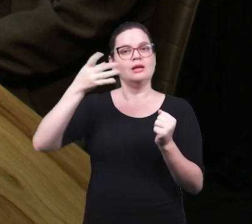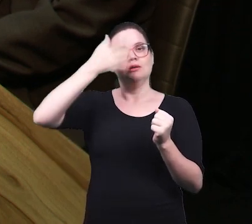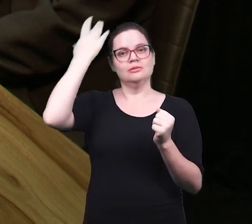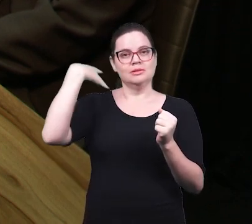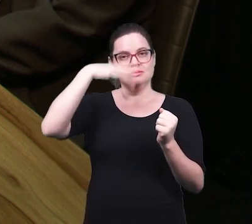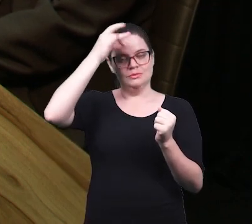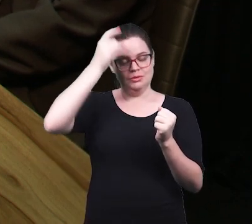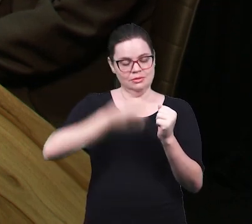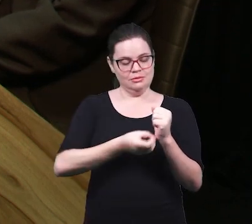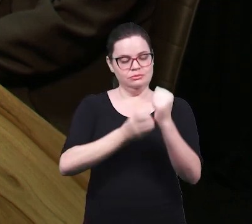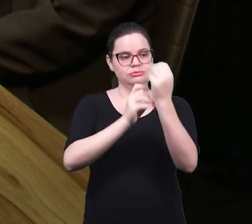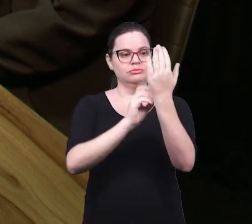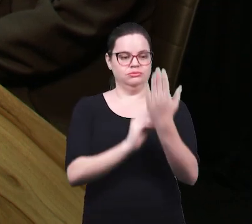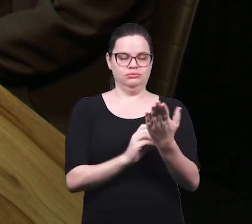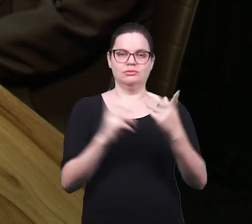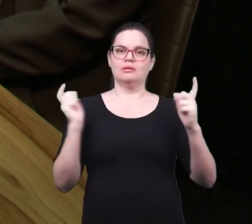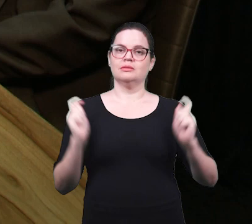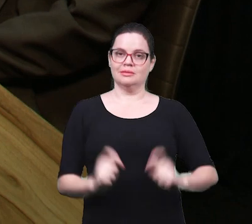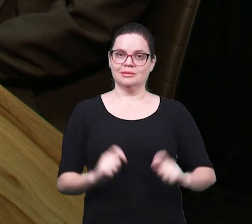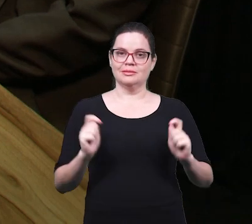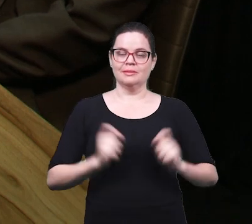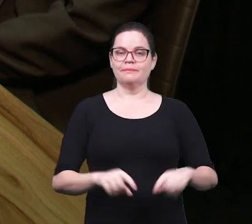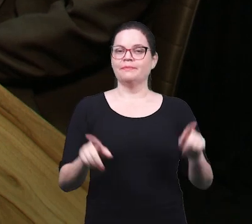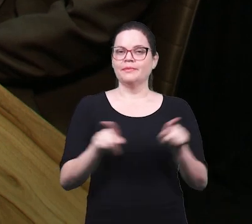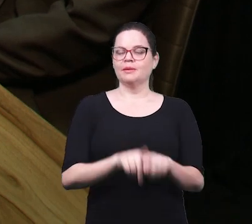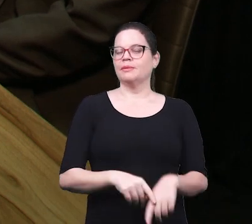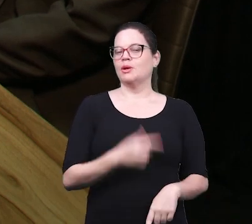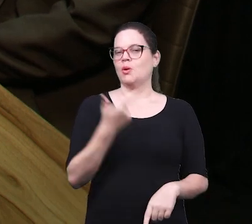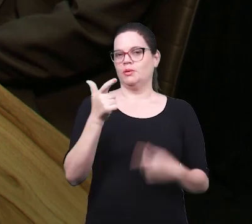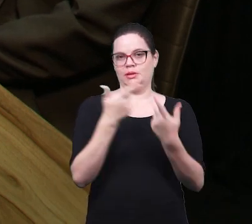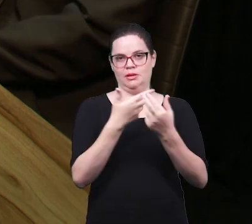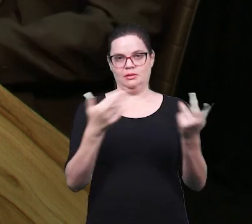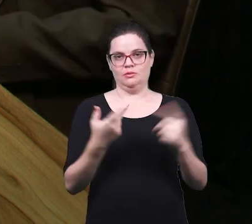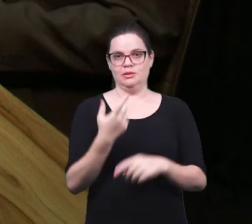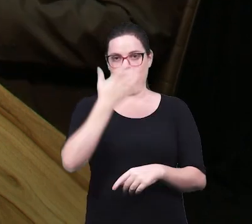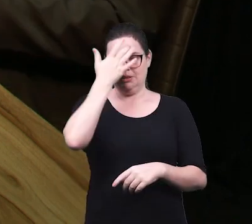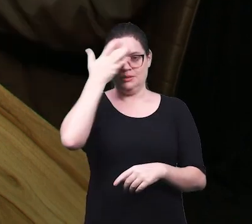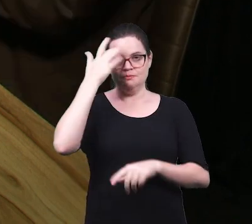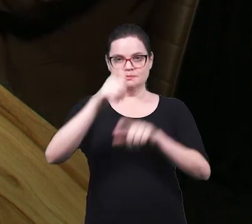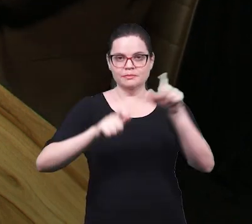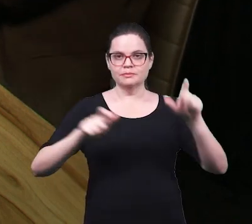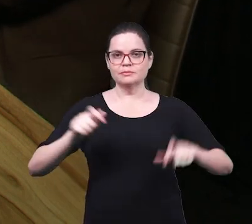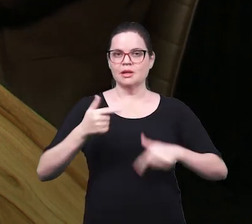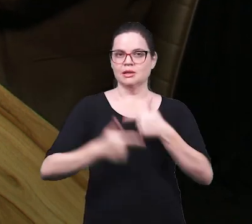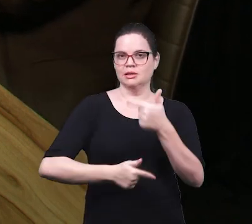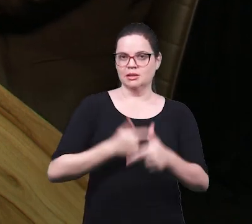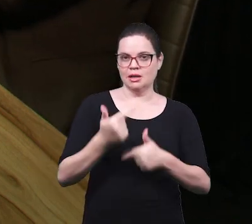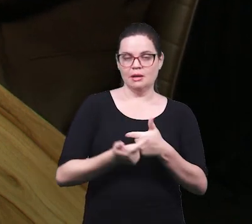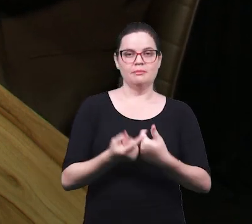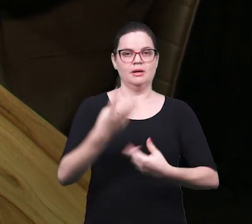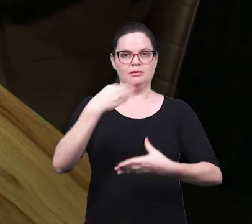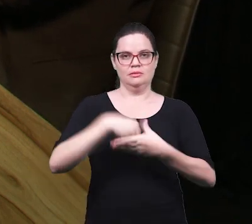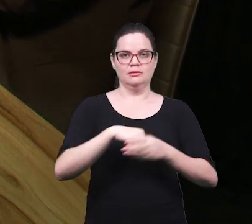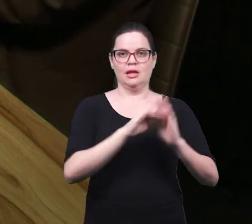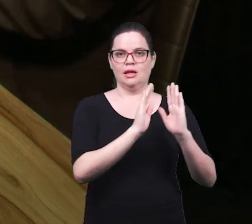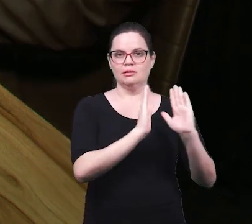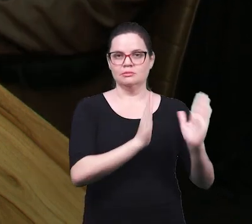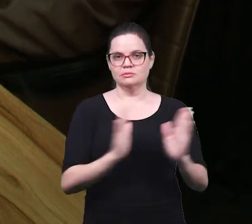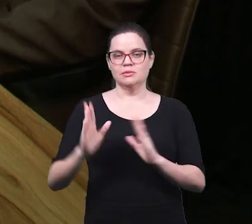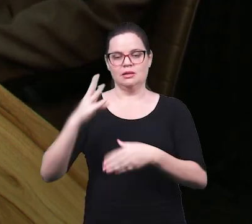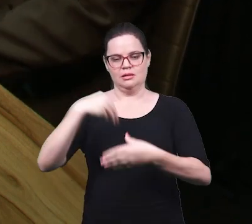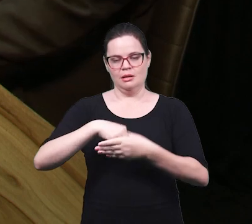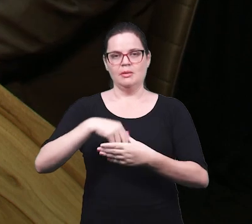Santo. E nós vemos também outro ponto aqui, pastor Edilei, que aqueles que realizam a obra, aqueles que estão inseridos